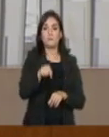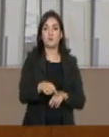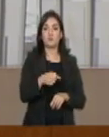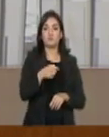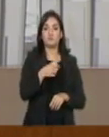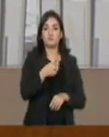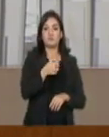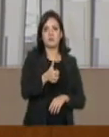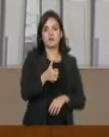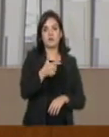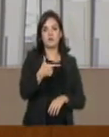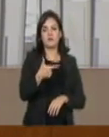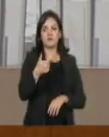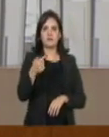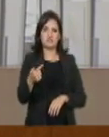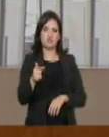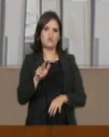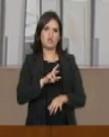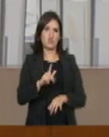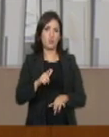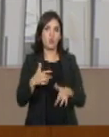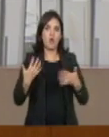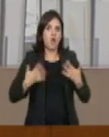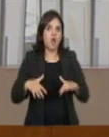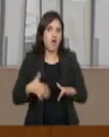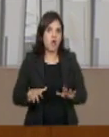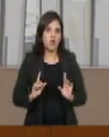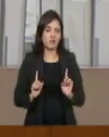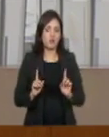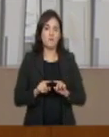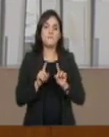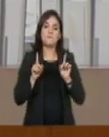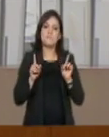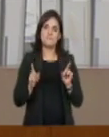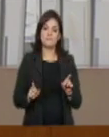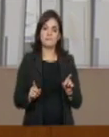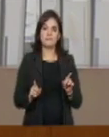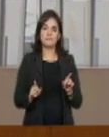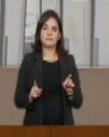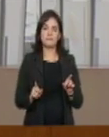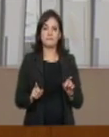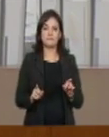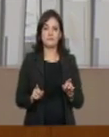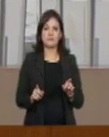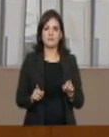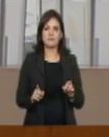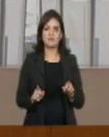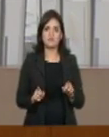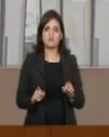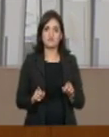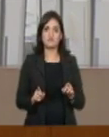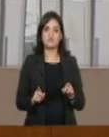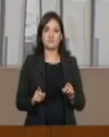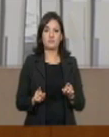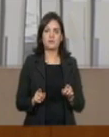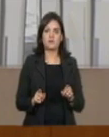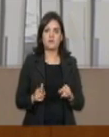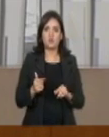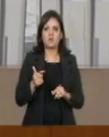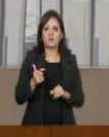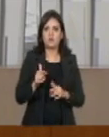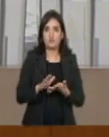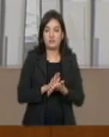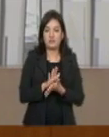um número, nenhum número assustador ou que seja gerador de qualquer tipo de